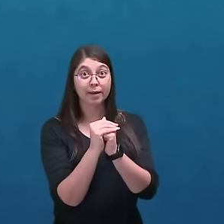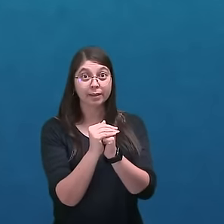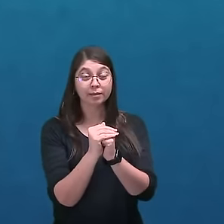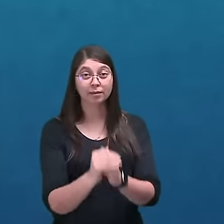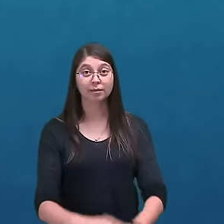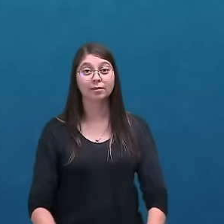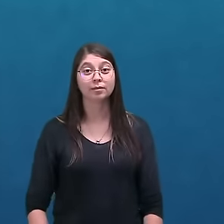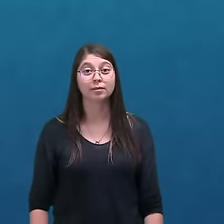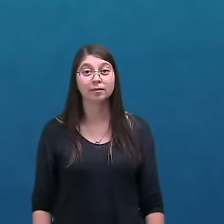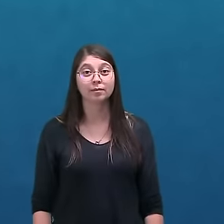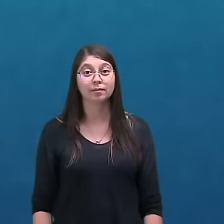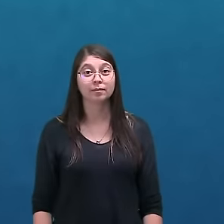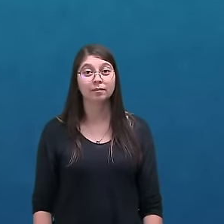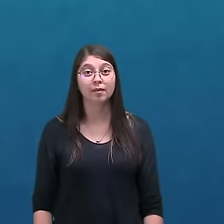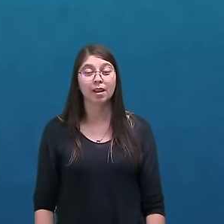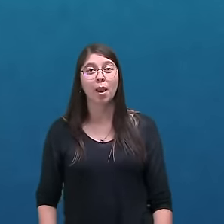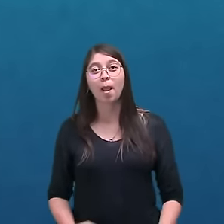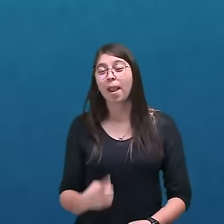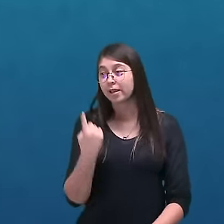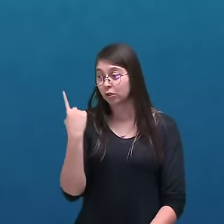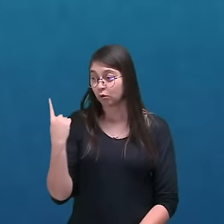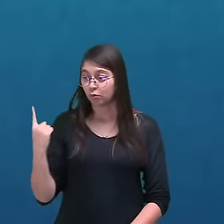Brasileiro se multiplica nel cammino.